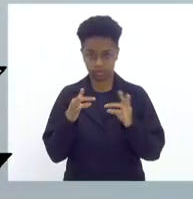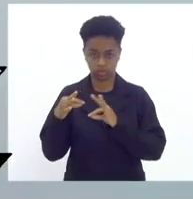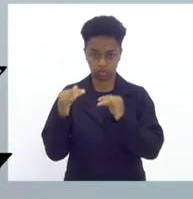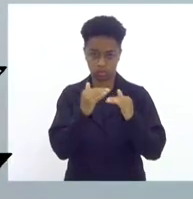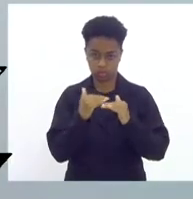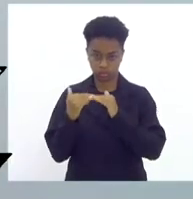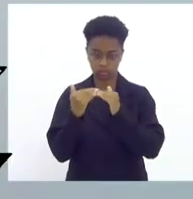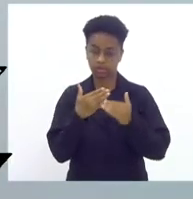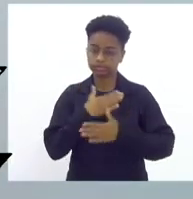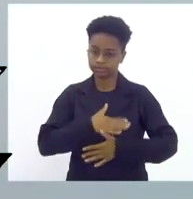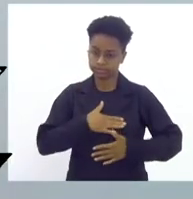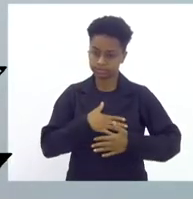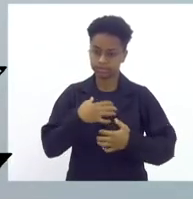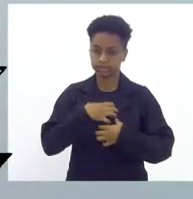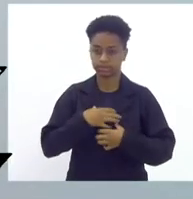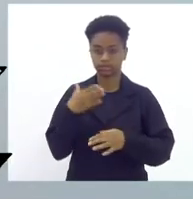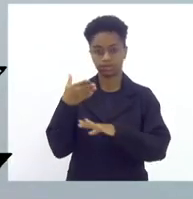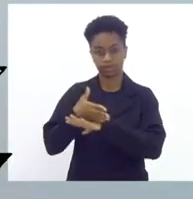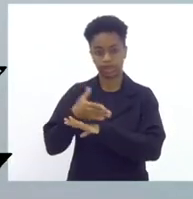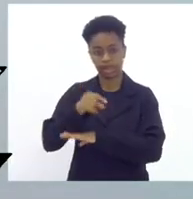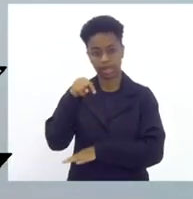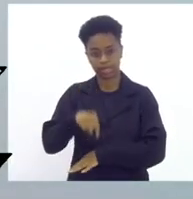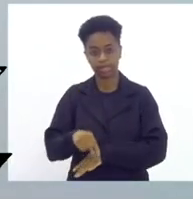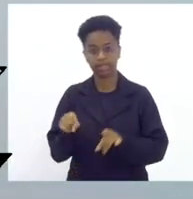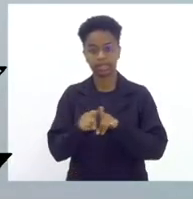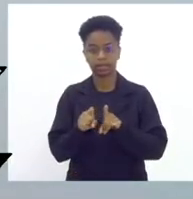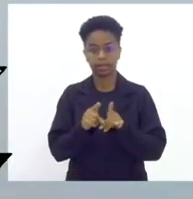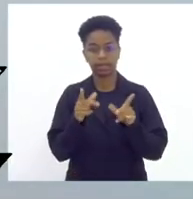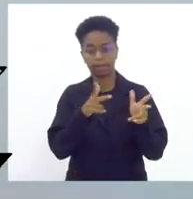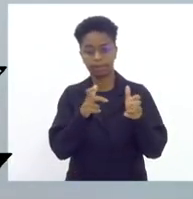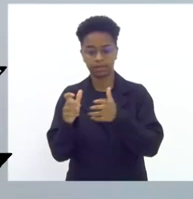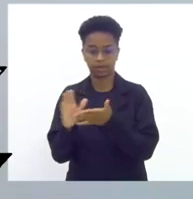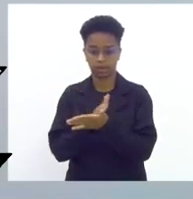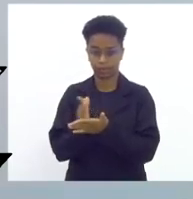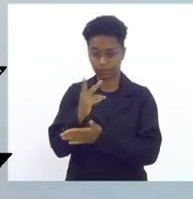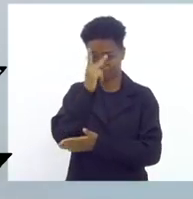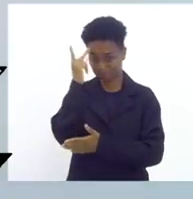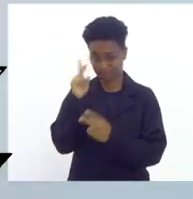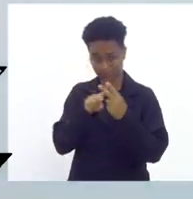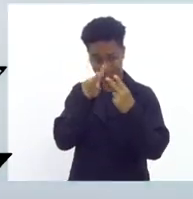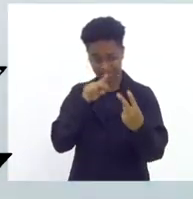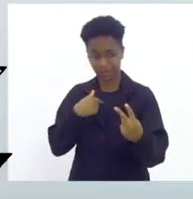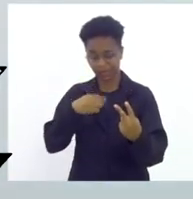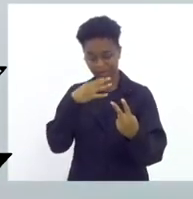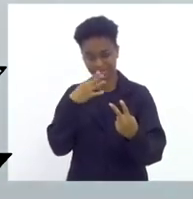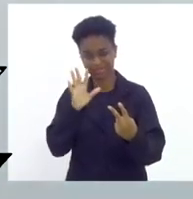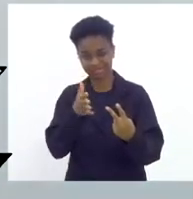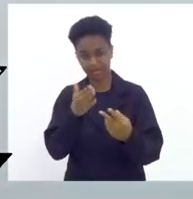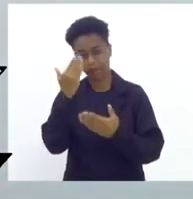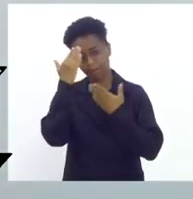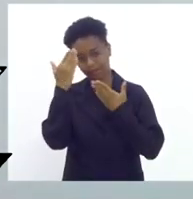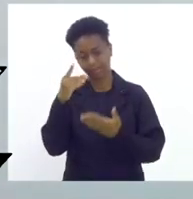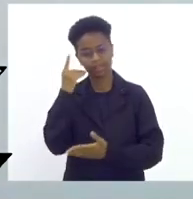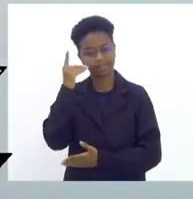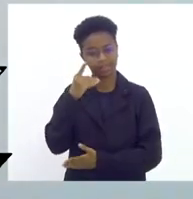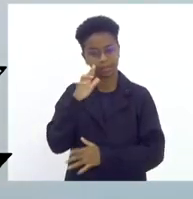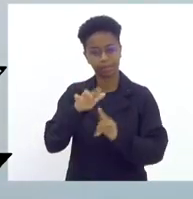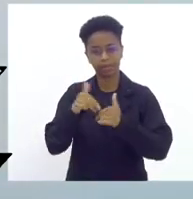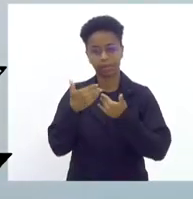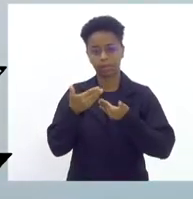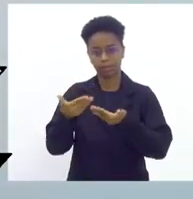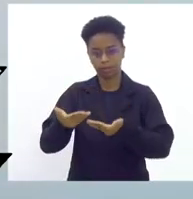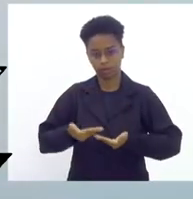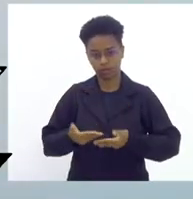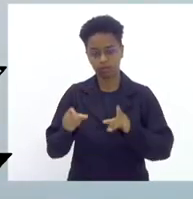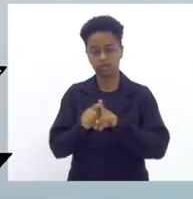é um prazer estar por aqui e ver alguns rostinhos online que eu já conheço muito obrigada a deputada pelo convite